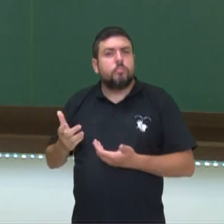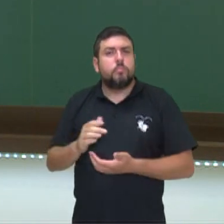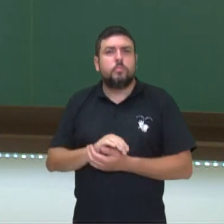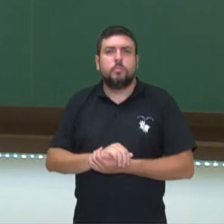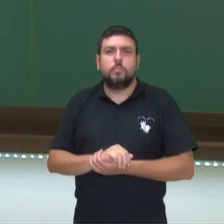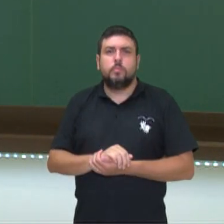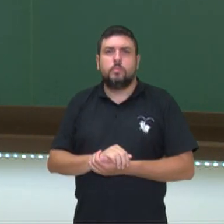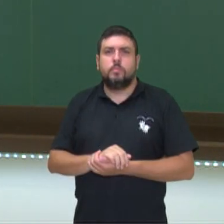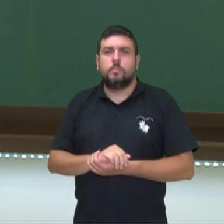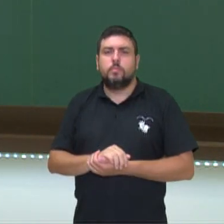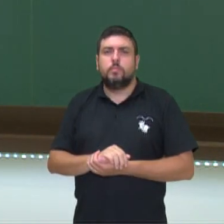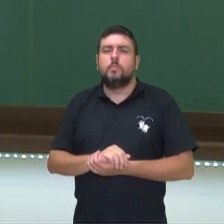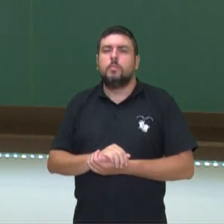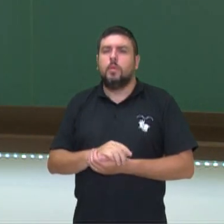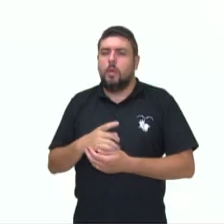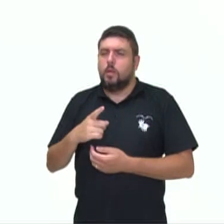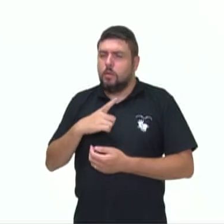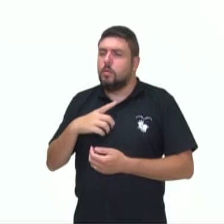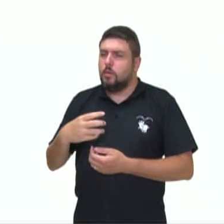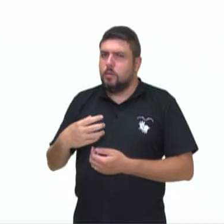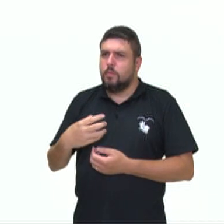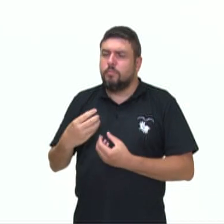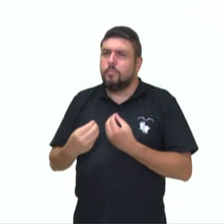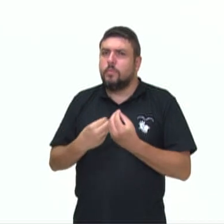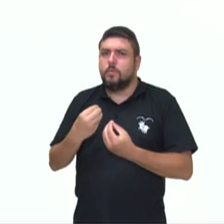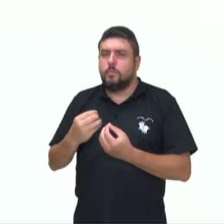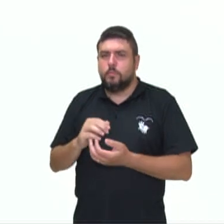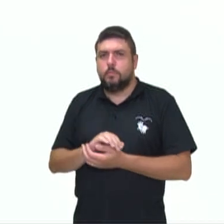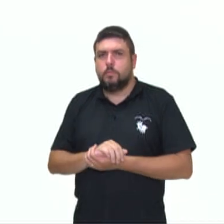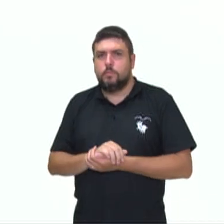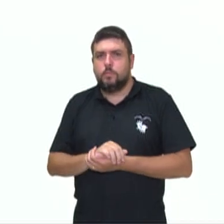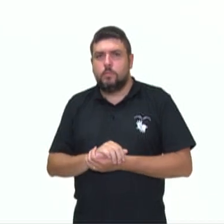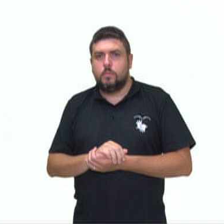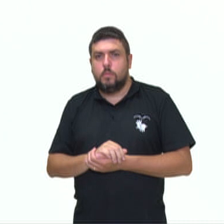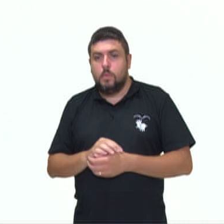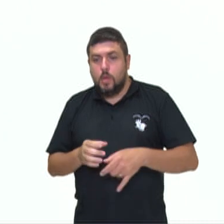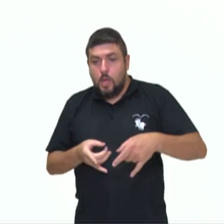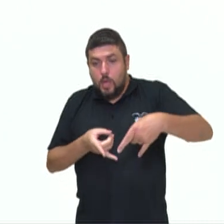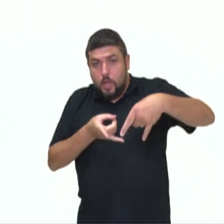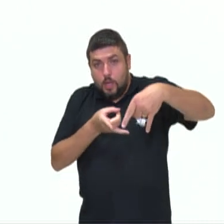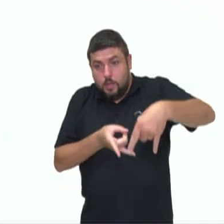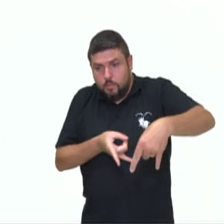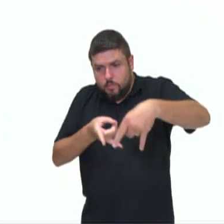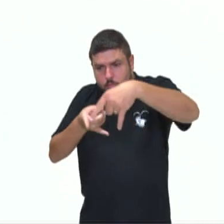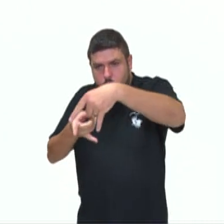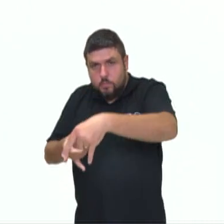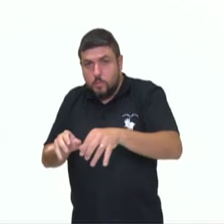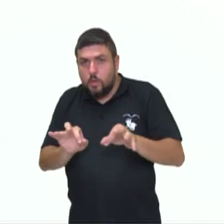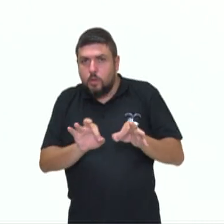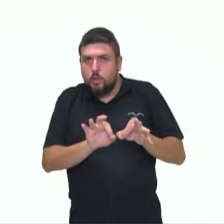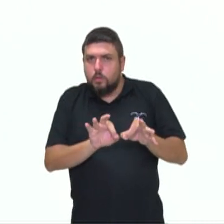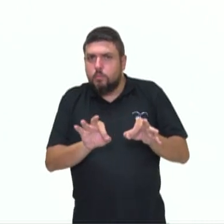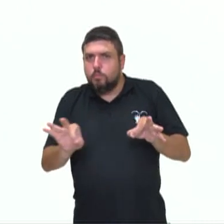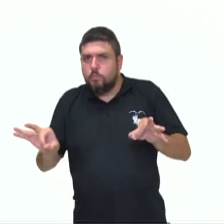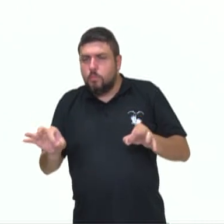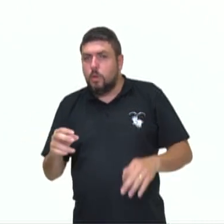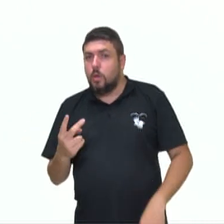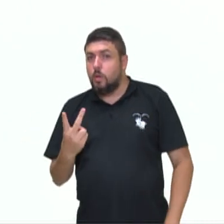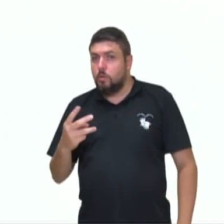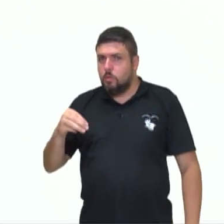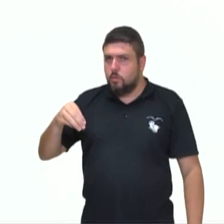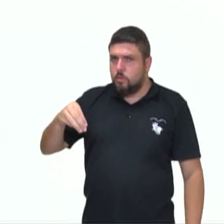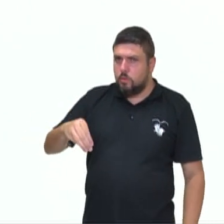Tem alternativa? Tem. Colocar as camas com pelo menos 2 metros de distância